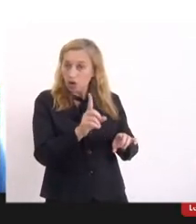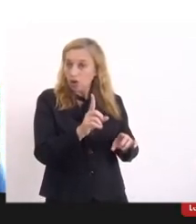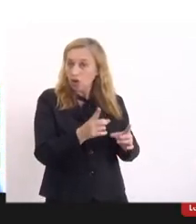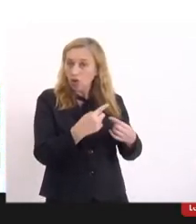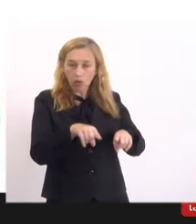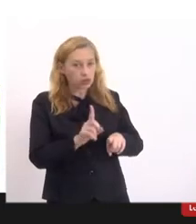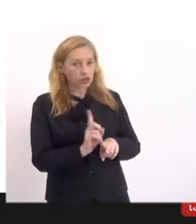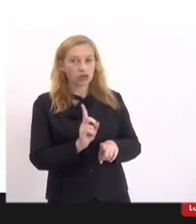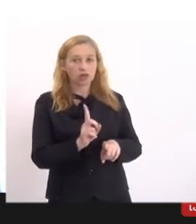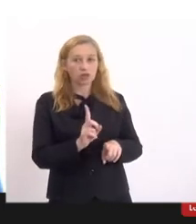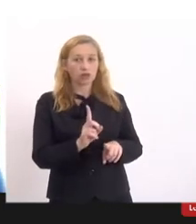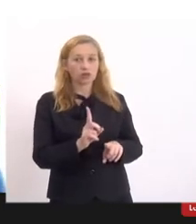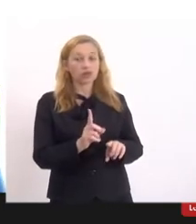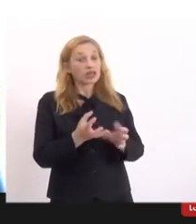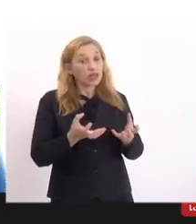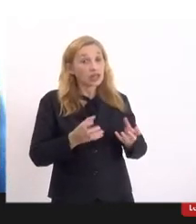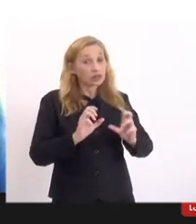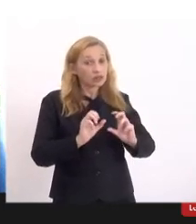profissionais,